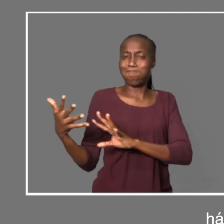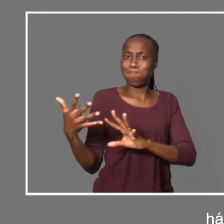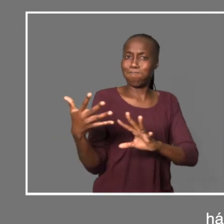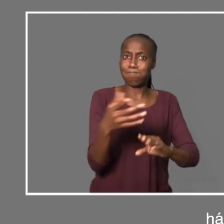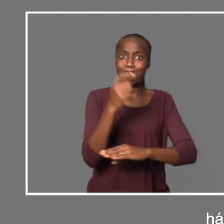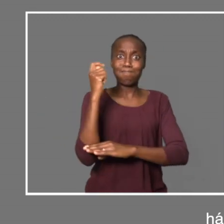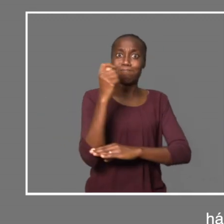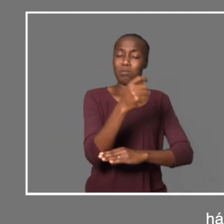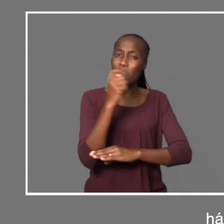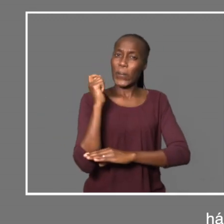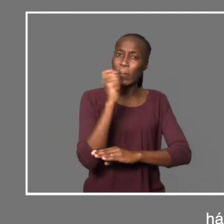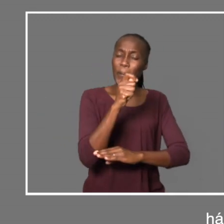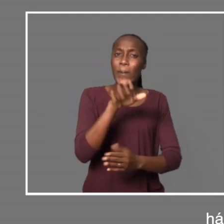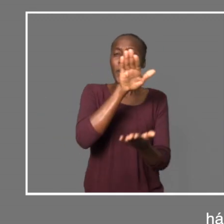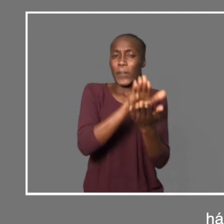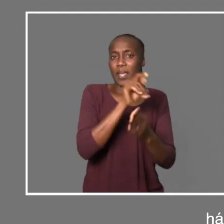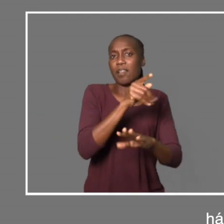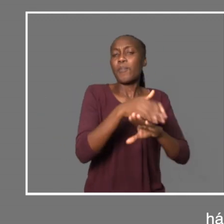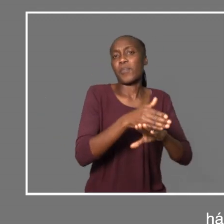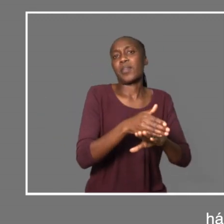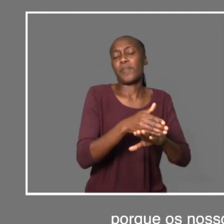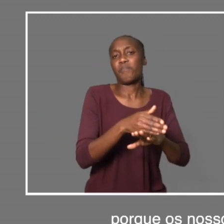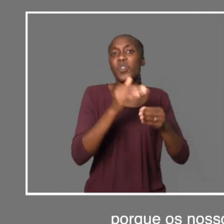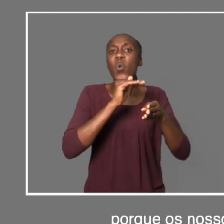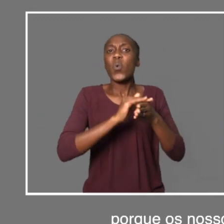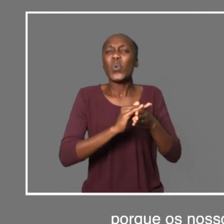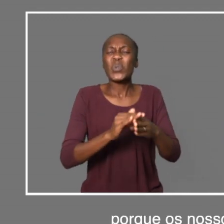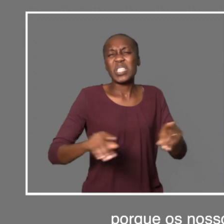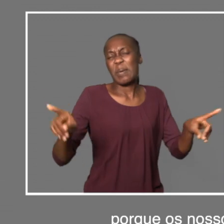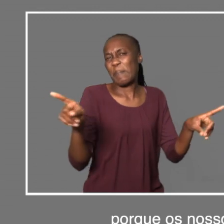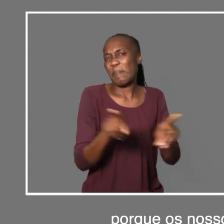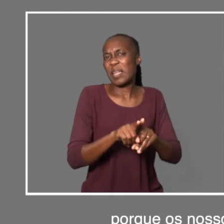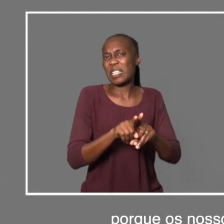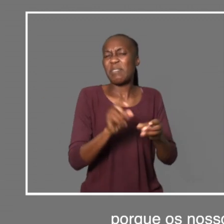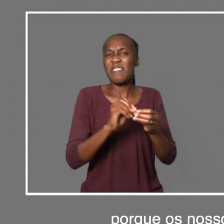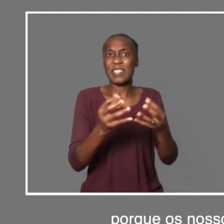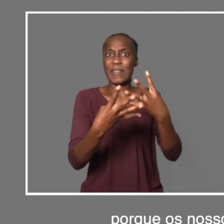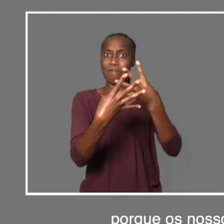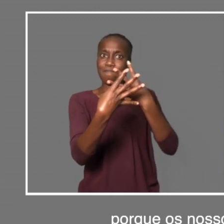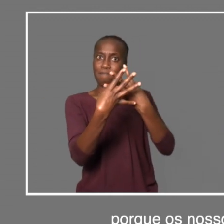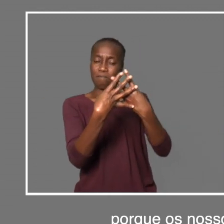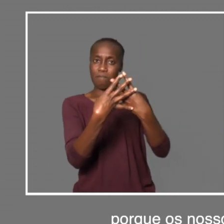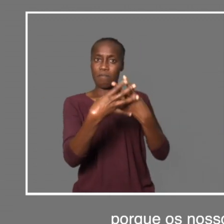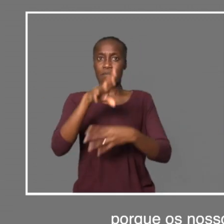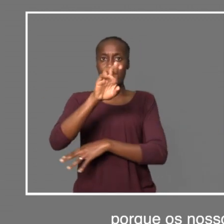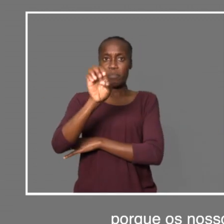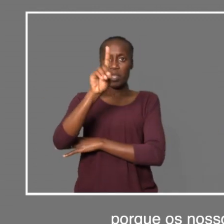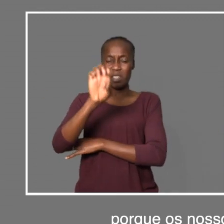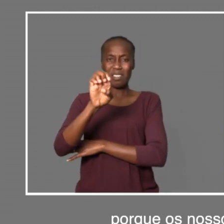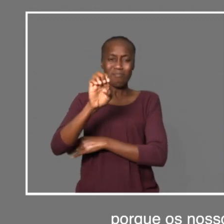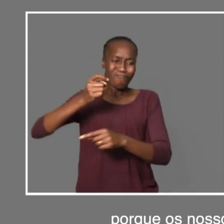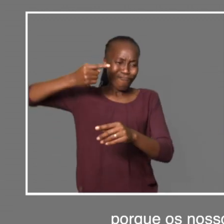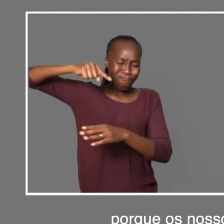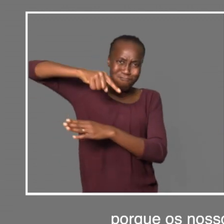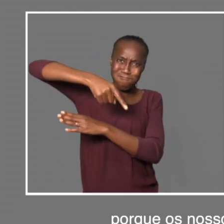há maior esforço de pesca porque todos os pescadores fazem lá a pesca isto porque